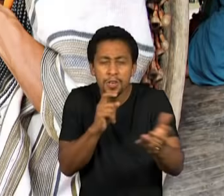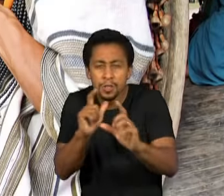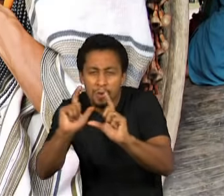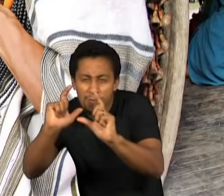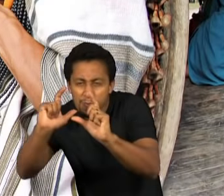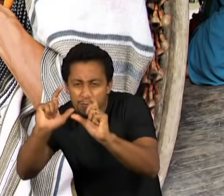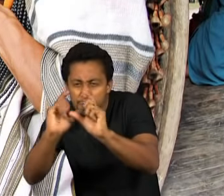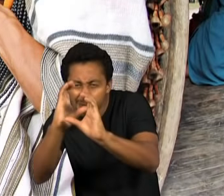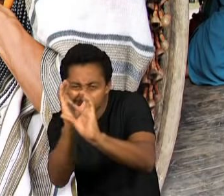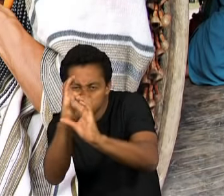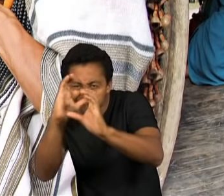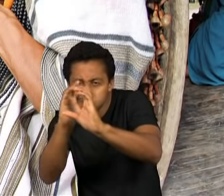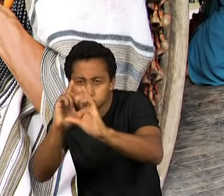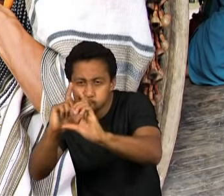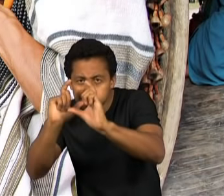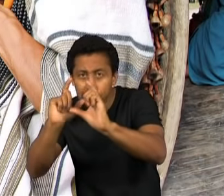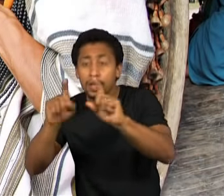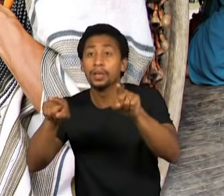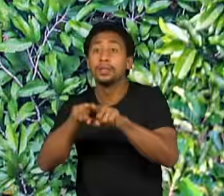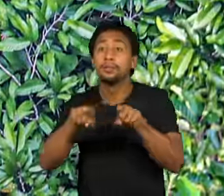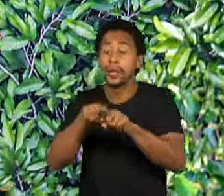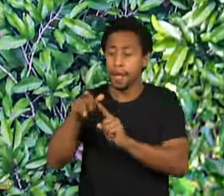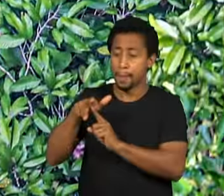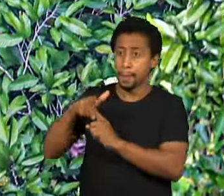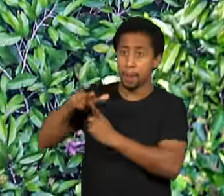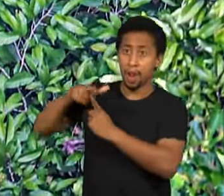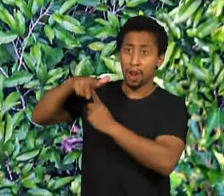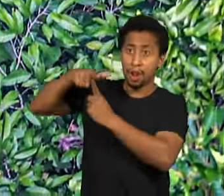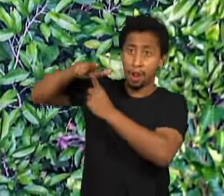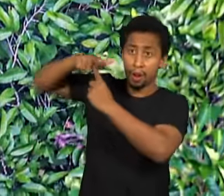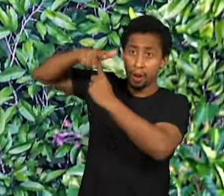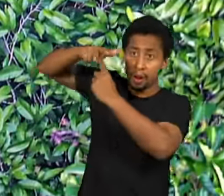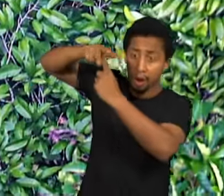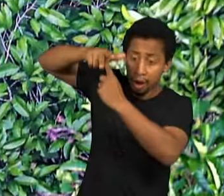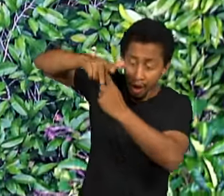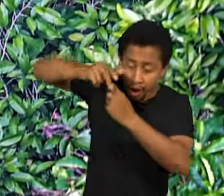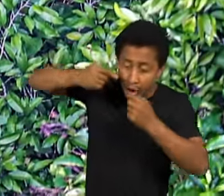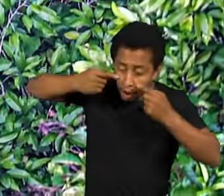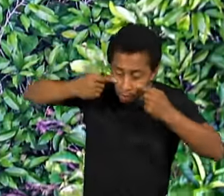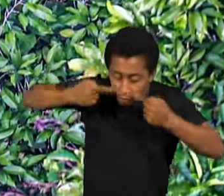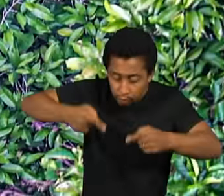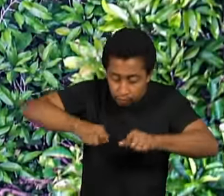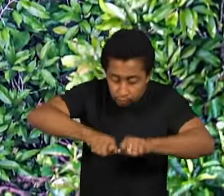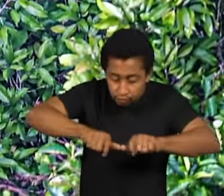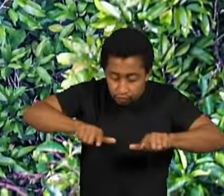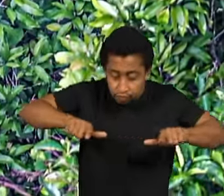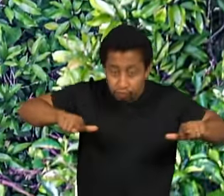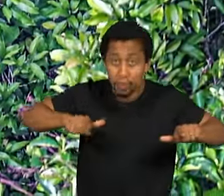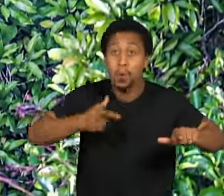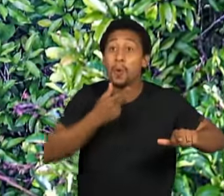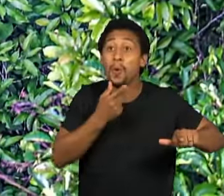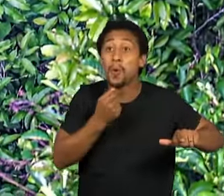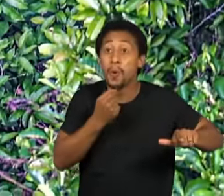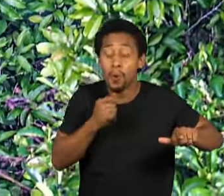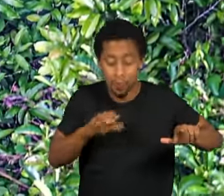eu estava de helicóptero e eu tive a oportunidade de encontrar com os índios isolados. Né? Esses índios